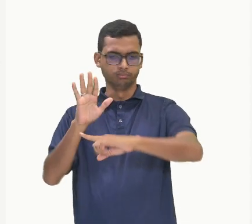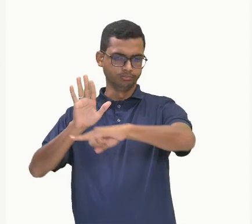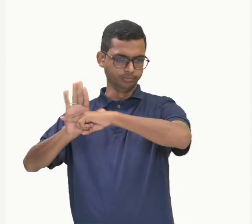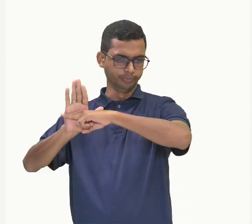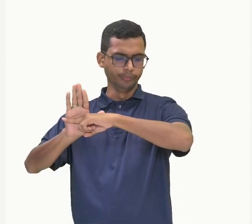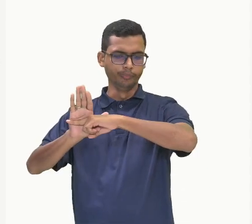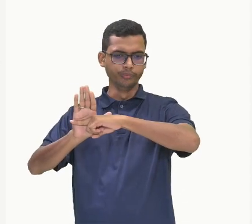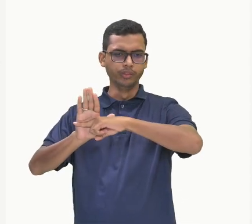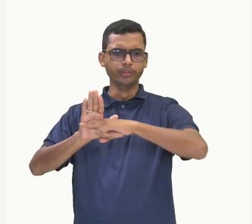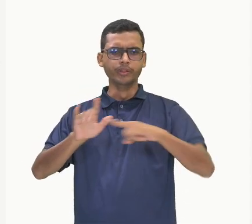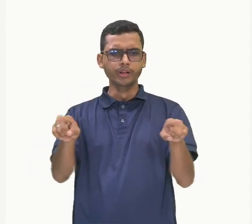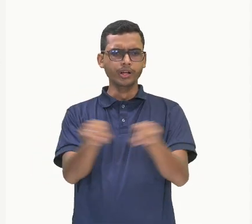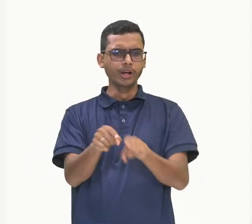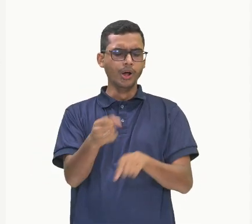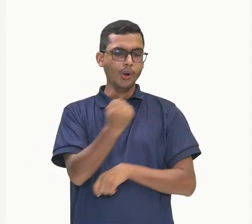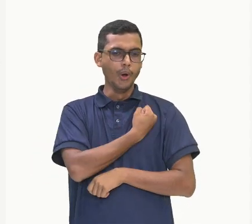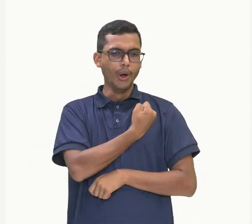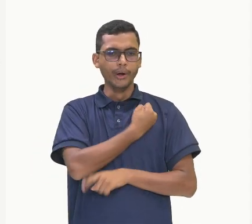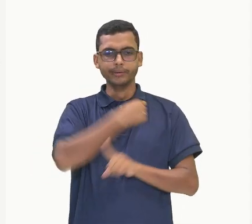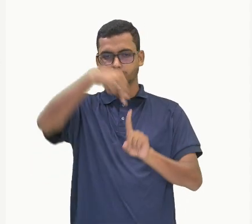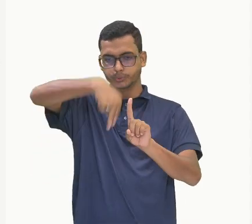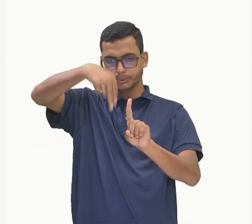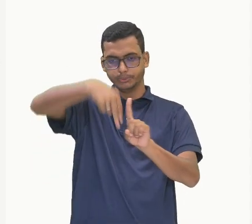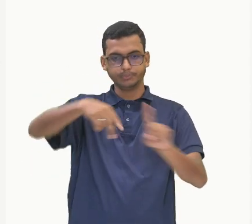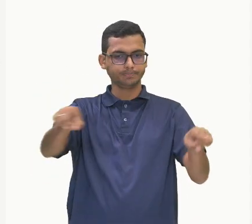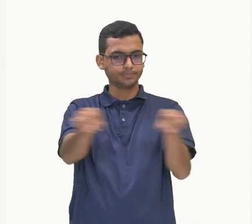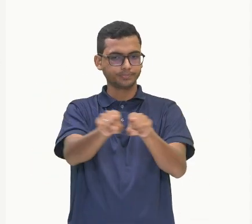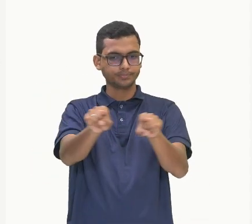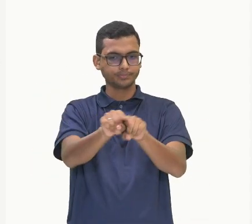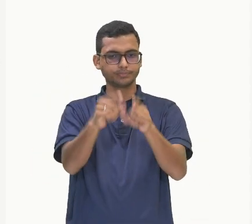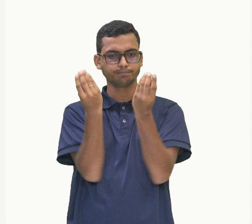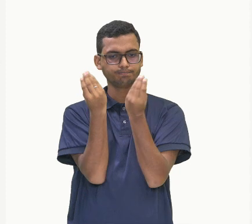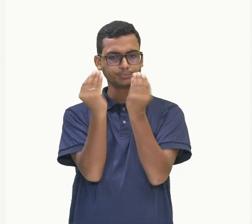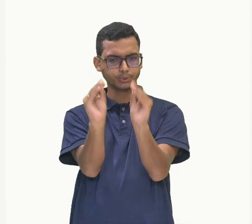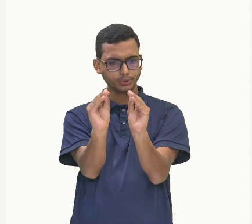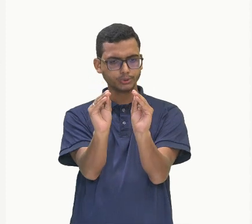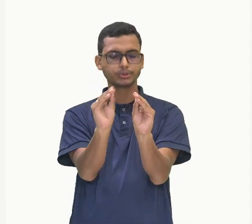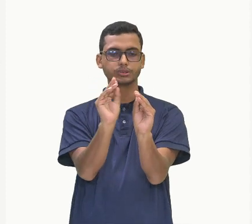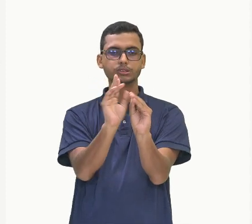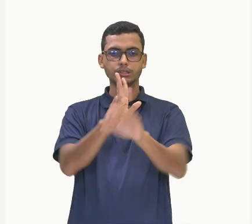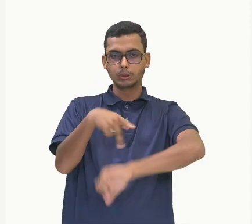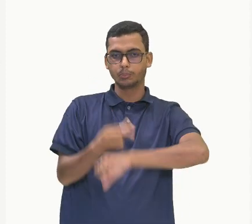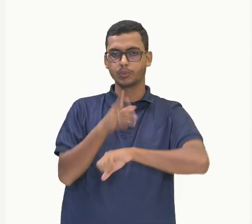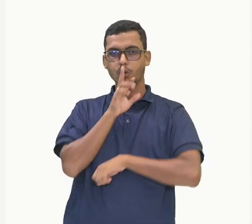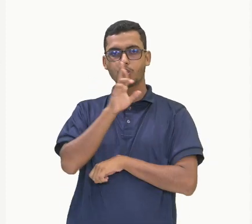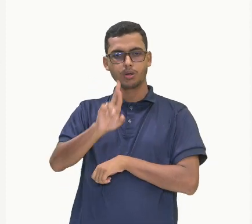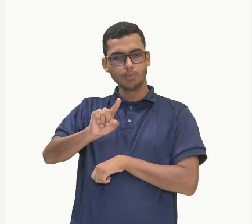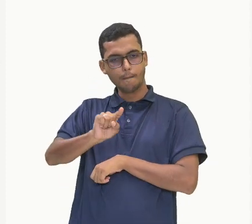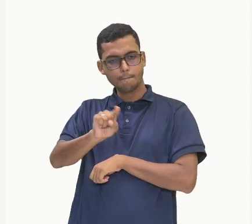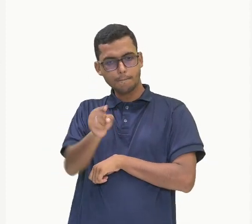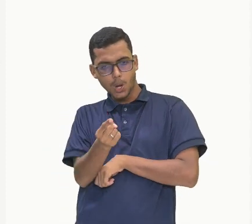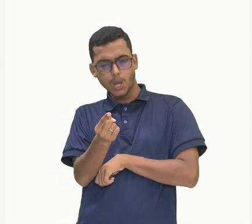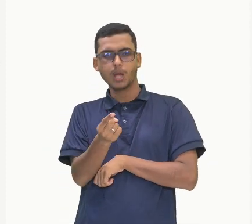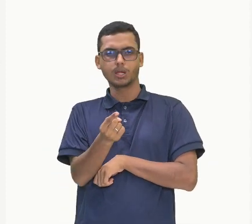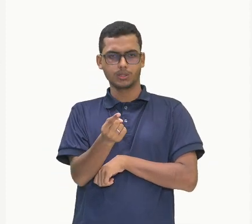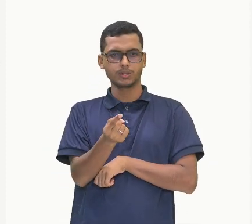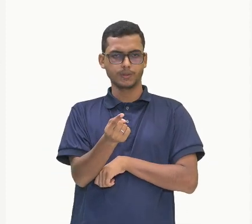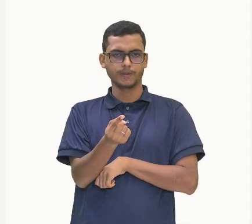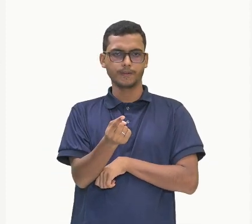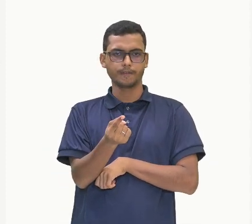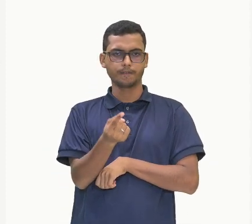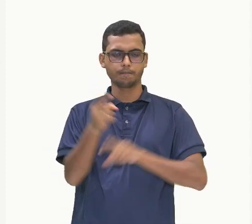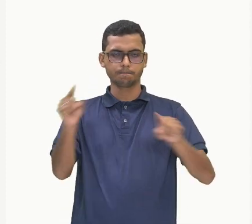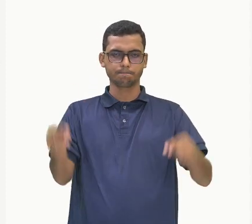de números naturais e colocar no resultado uma vírgula alinhado com as